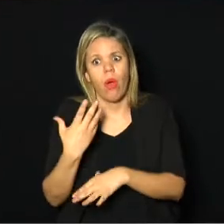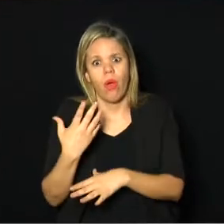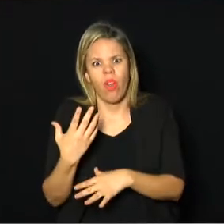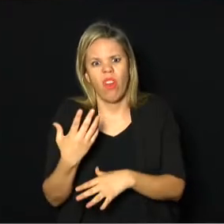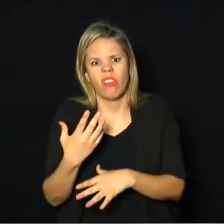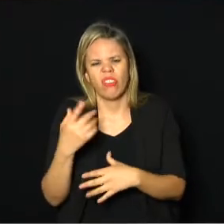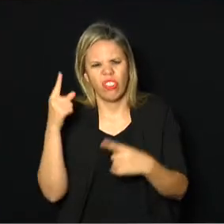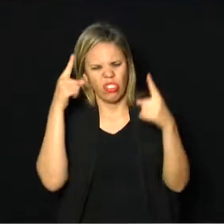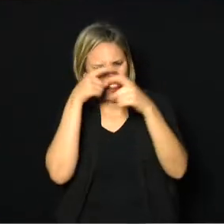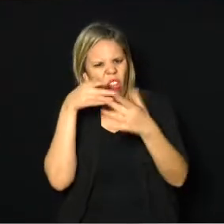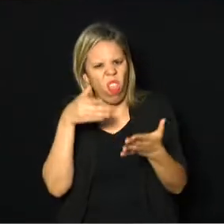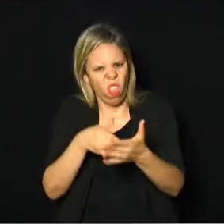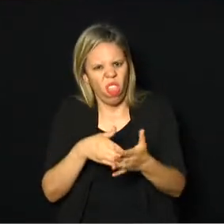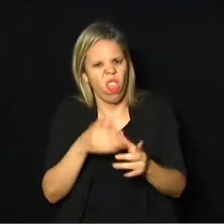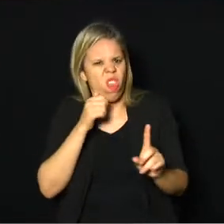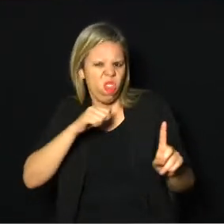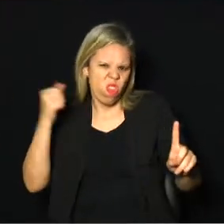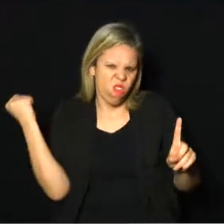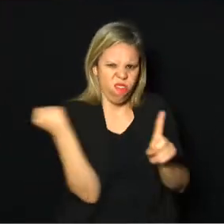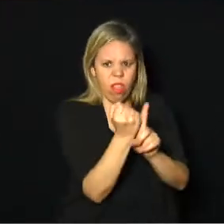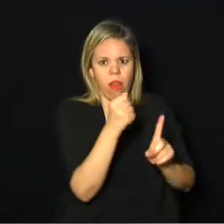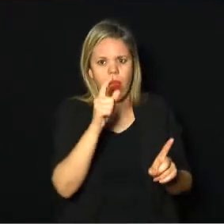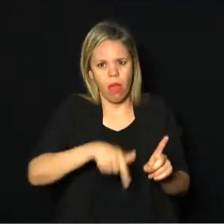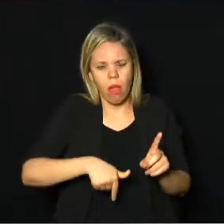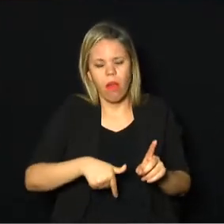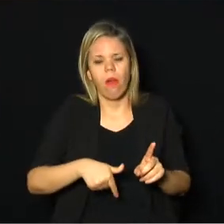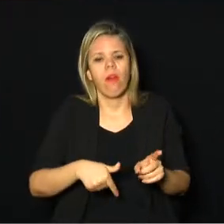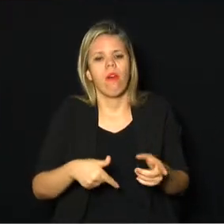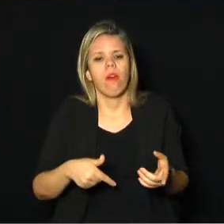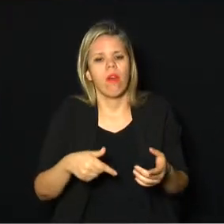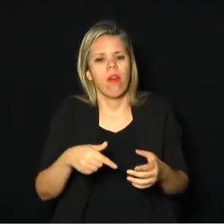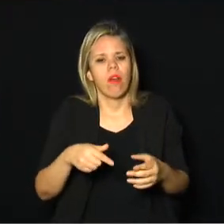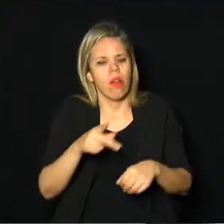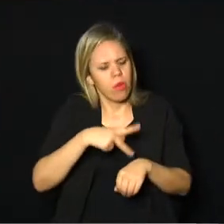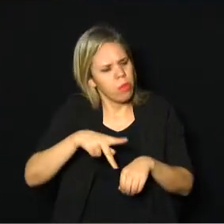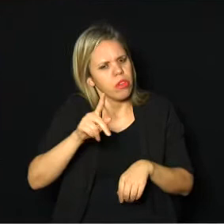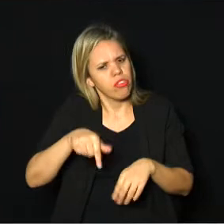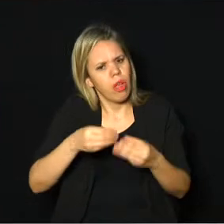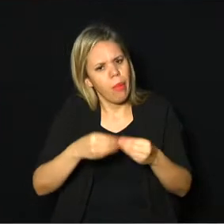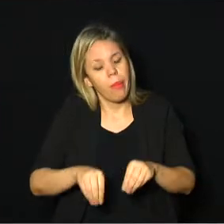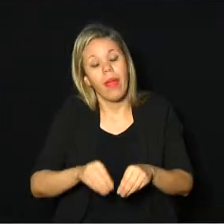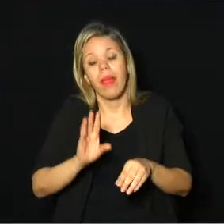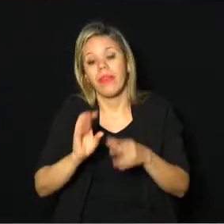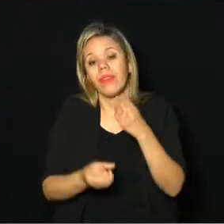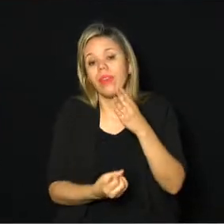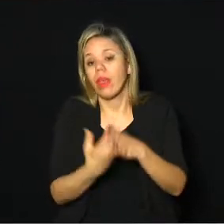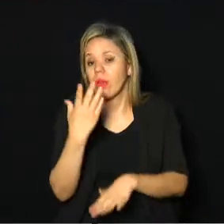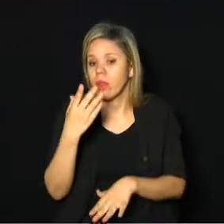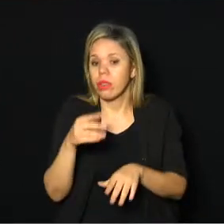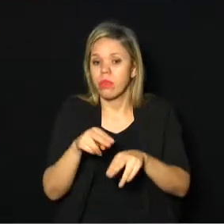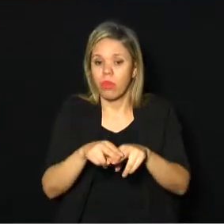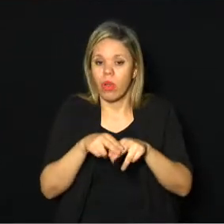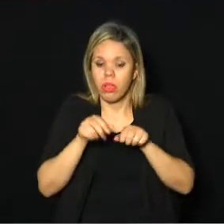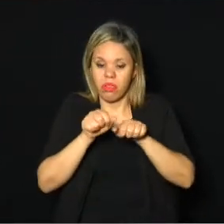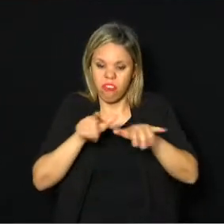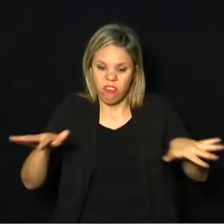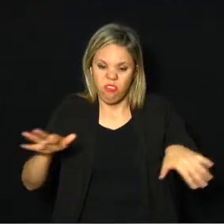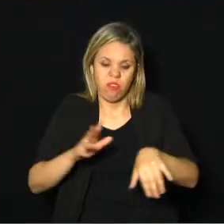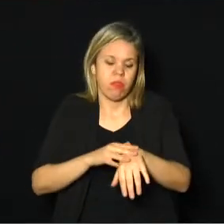crítica, o feminicídio já é uma realidade crítica no país, mas o contexto da pandemia